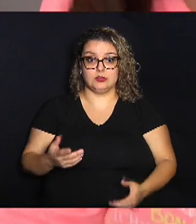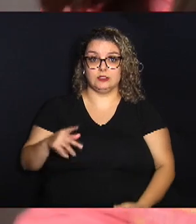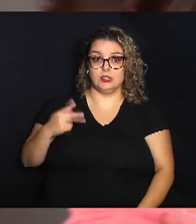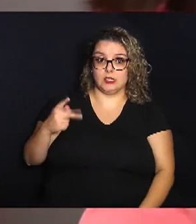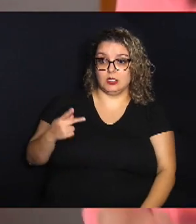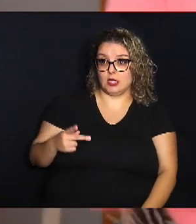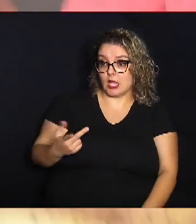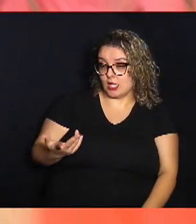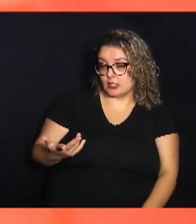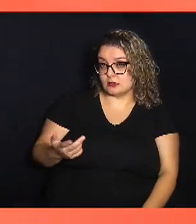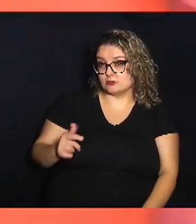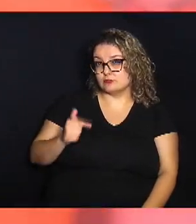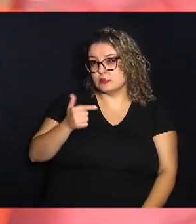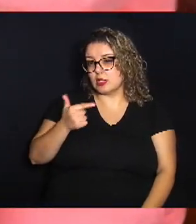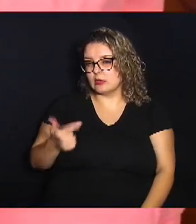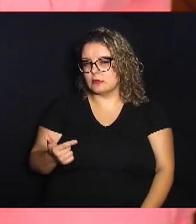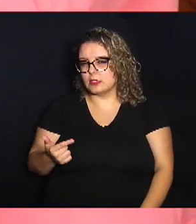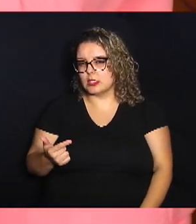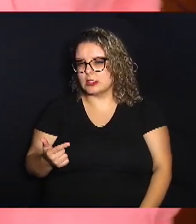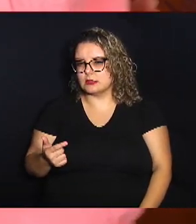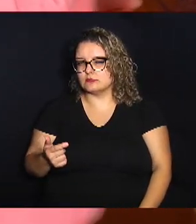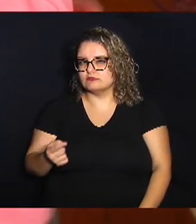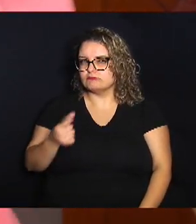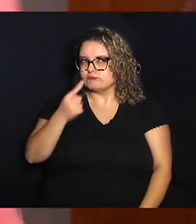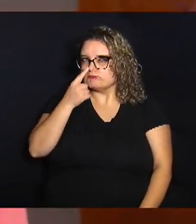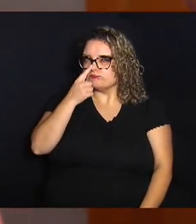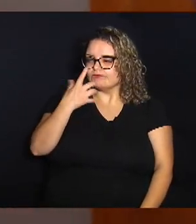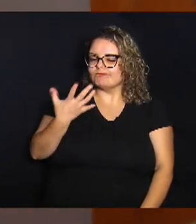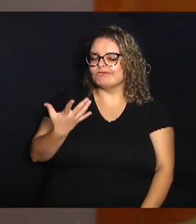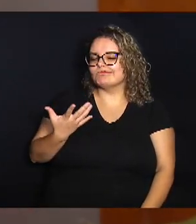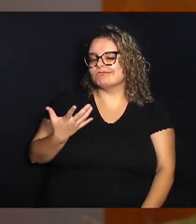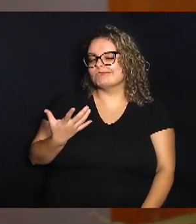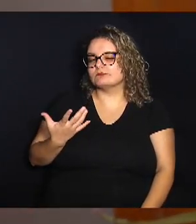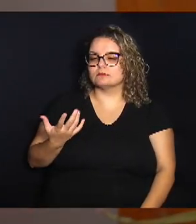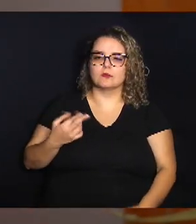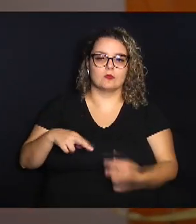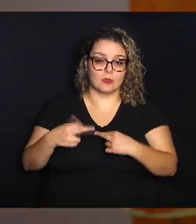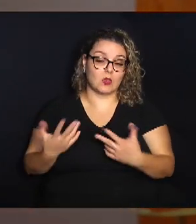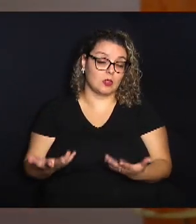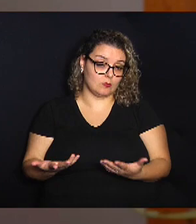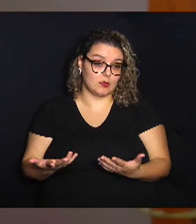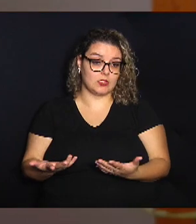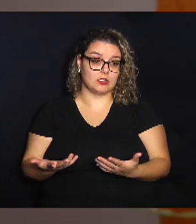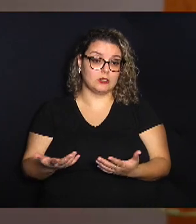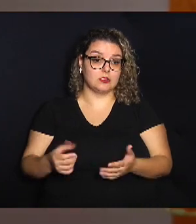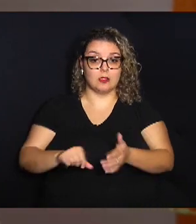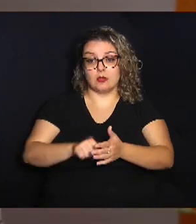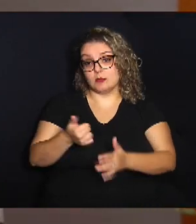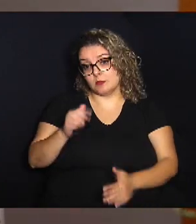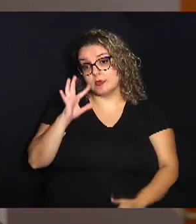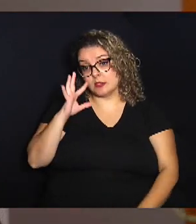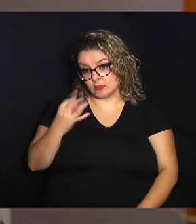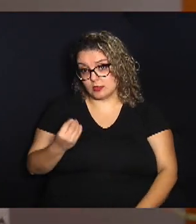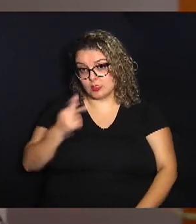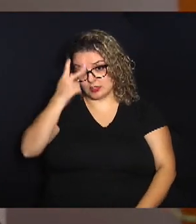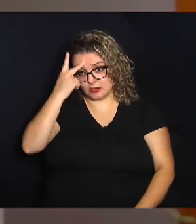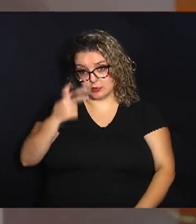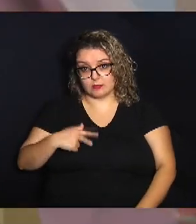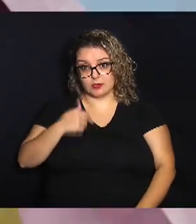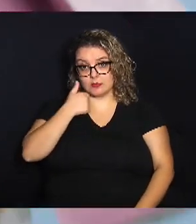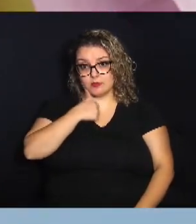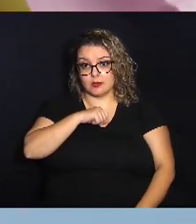vai ter a mesma afinidade, né? Não vai ter a mesma relação. Então, primeiro conhecer a própria mãe, né?